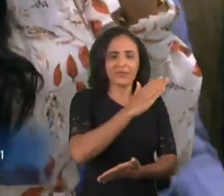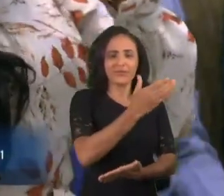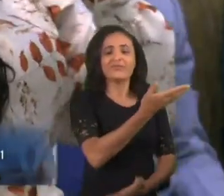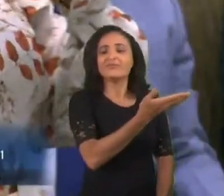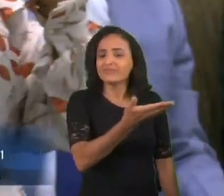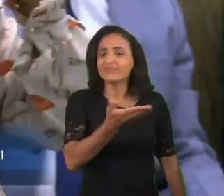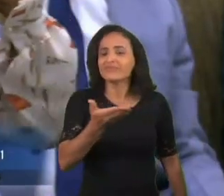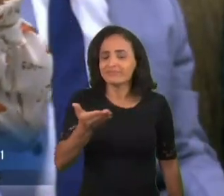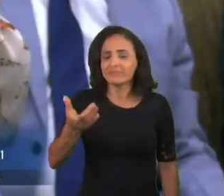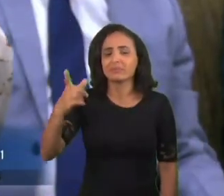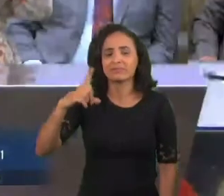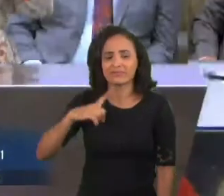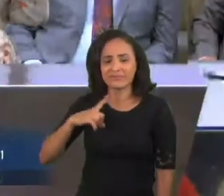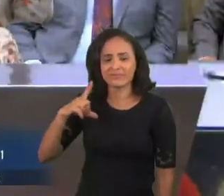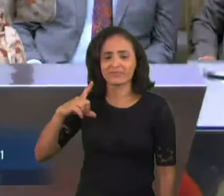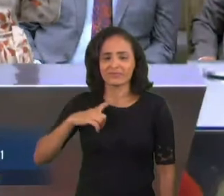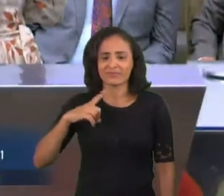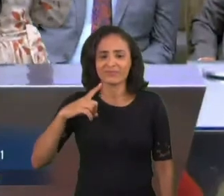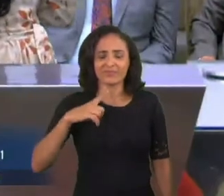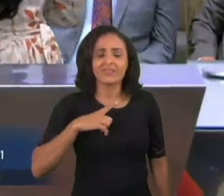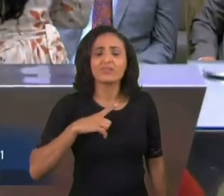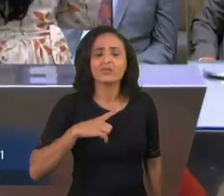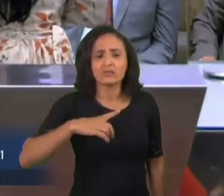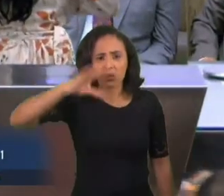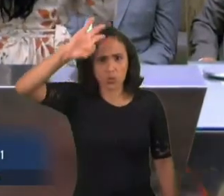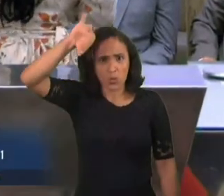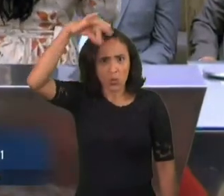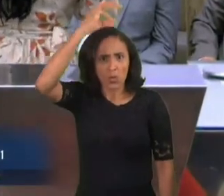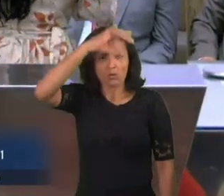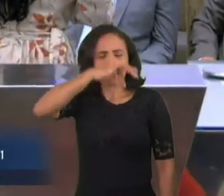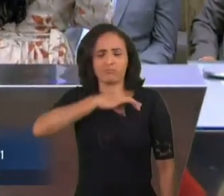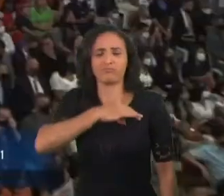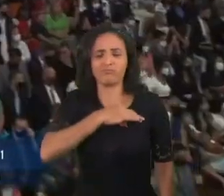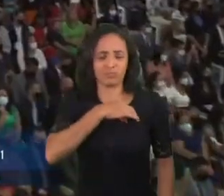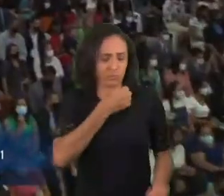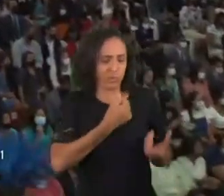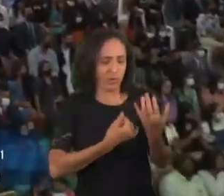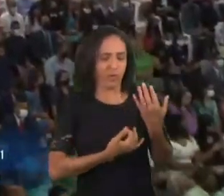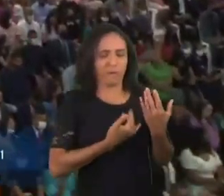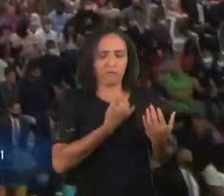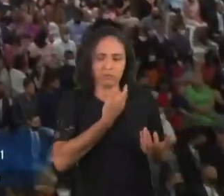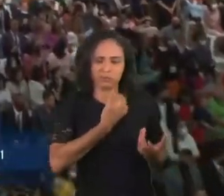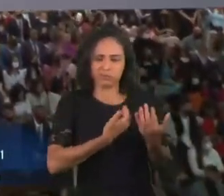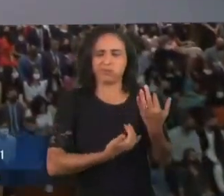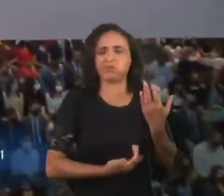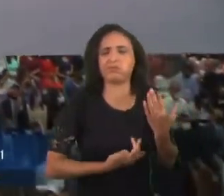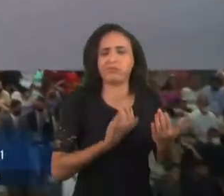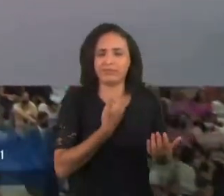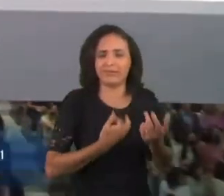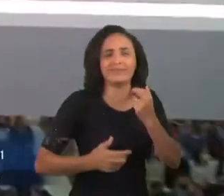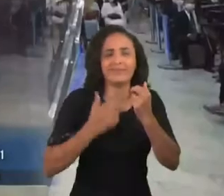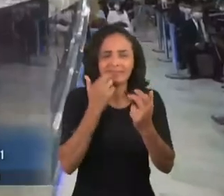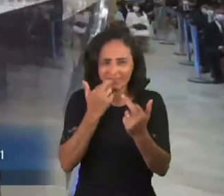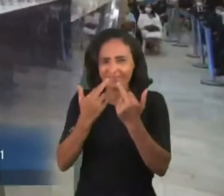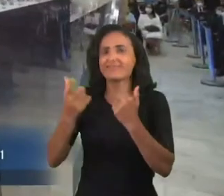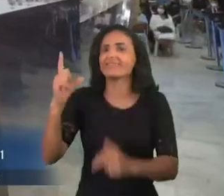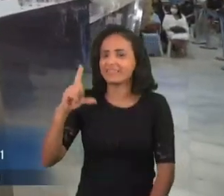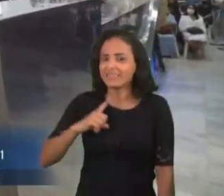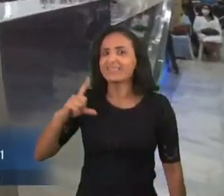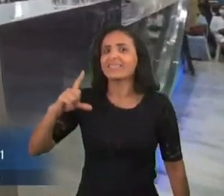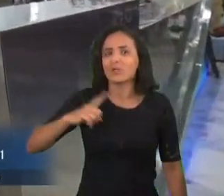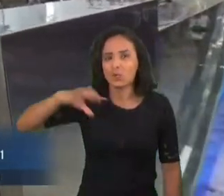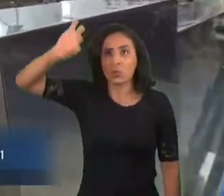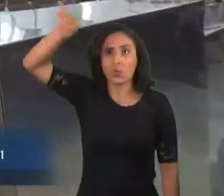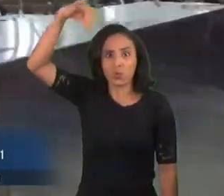aprovados. E tem que ter tocha, tem que ter fogo, tem que ter, tem que ter, tem